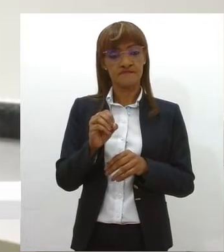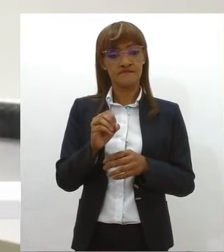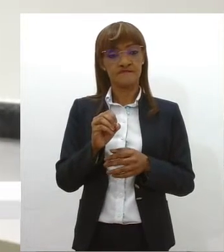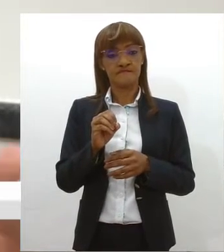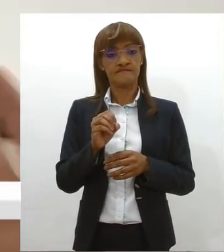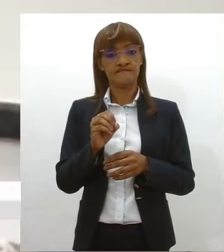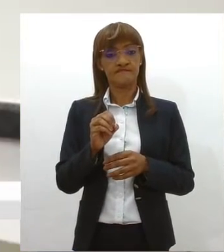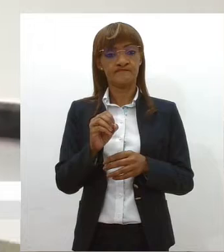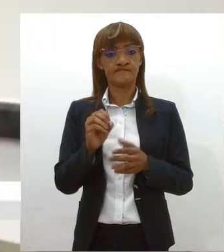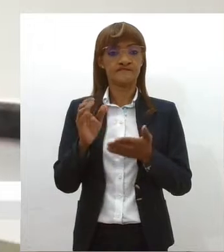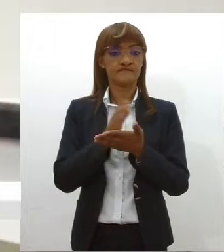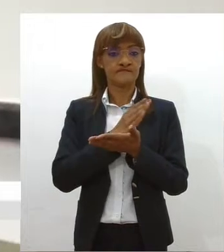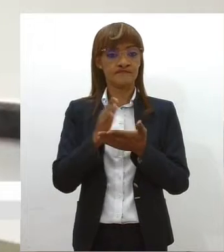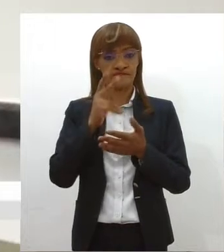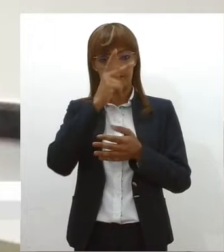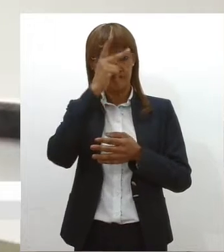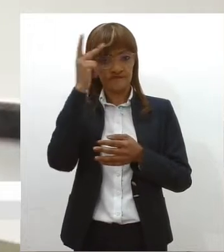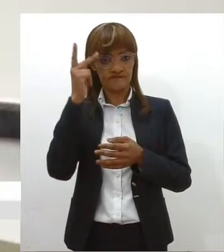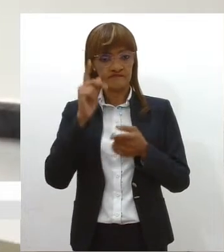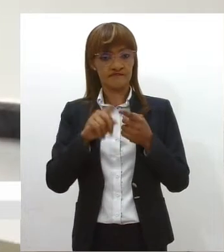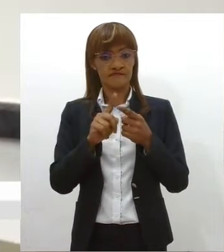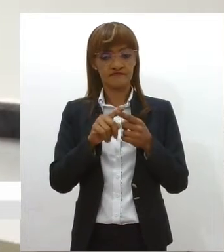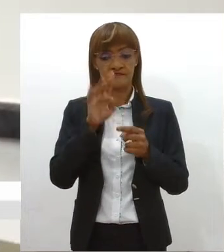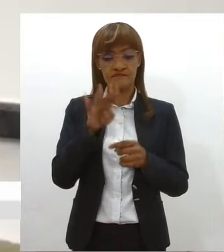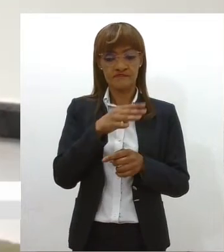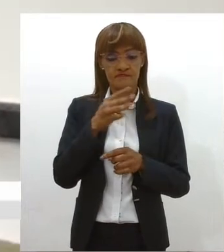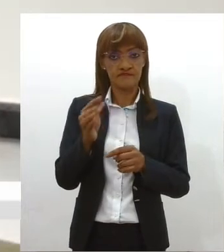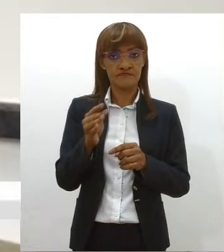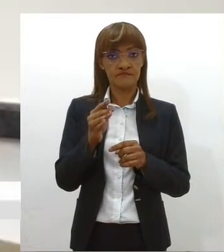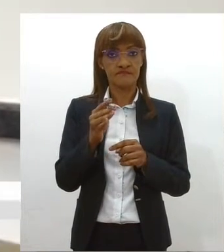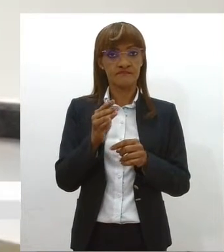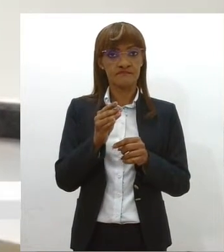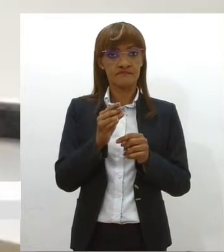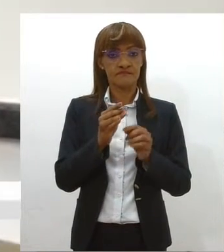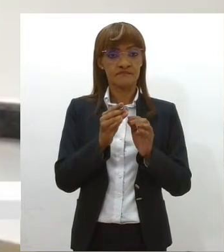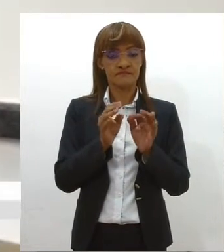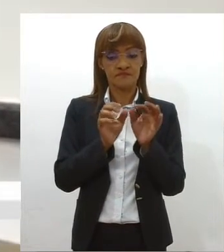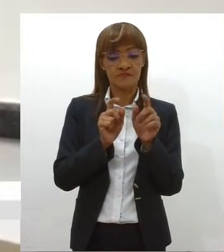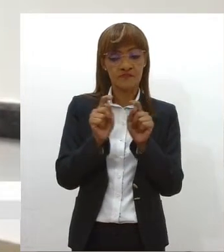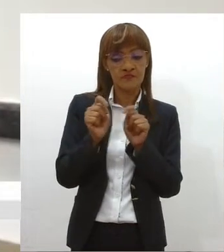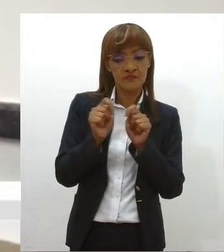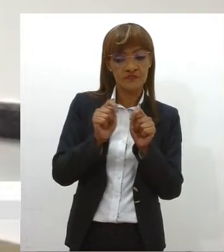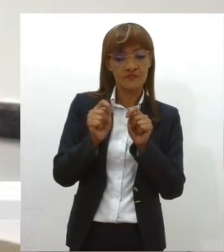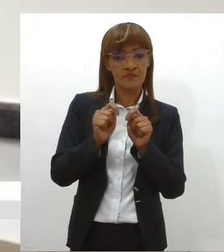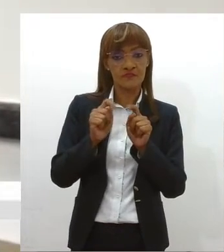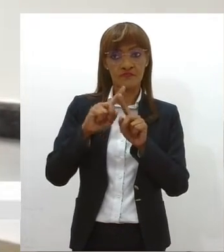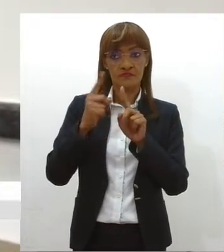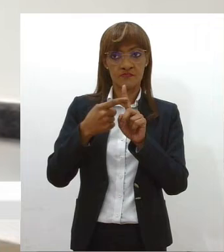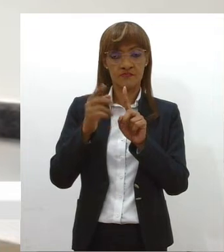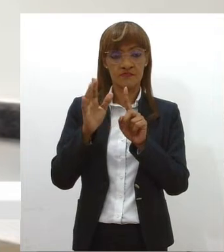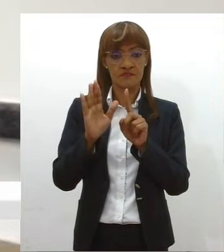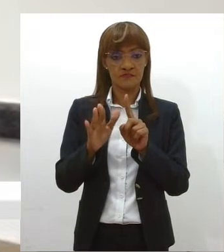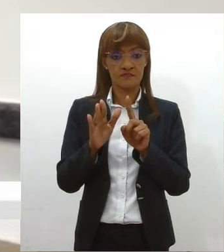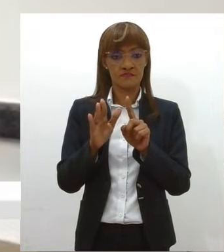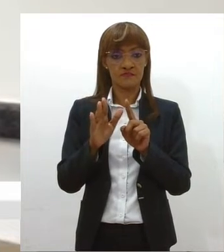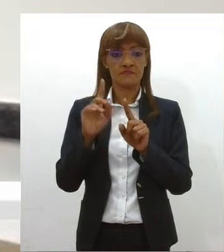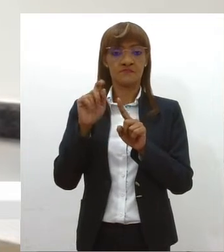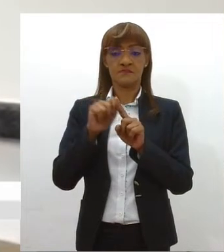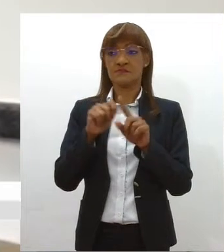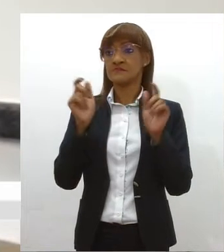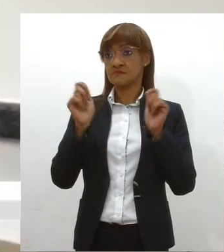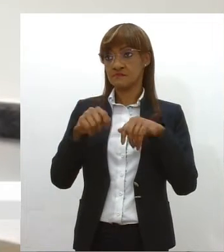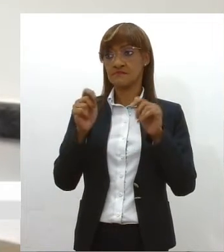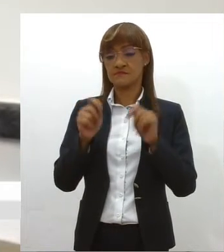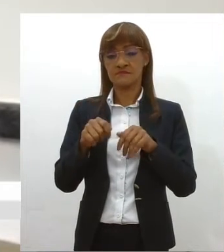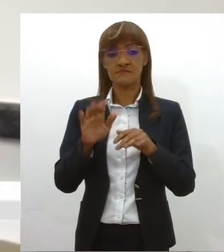que fazem o uso da tabelinha para poder fazer o controle de natalidade. Então, naquele mês pode estar comprometido e você pode